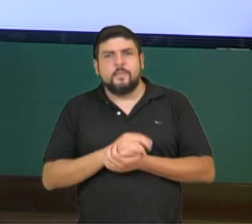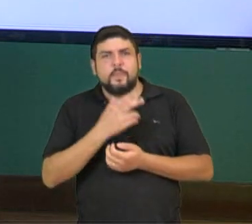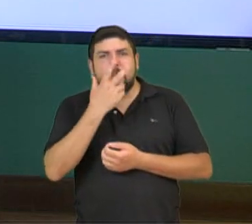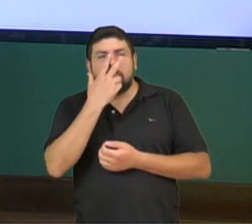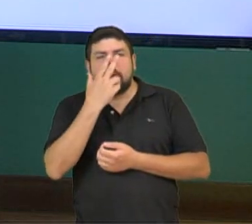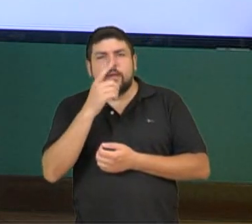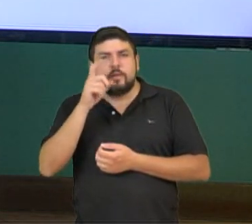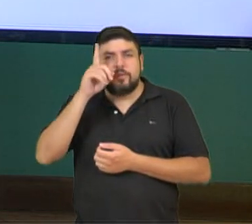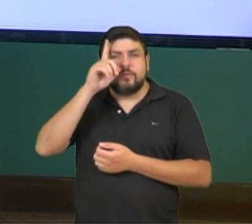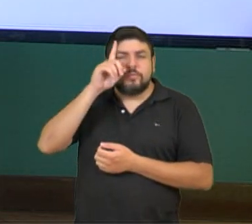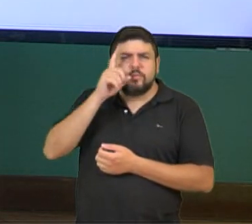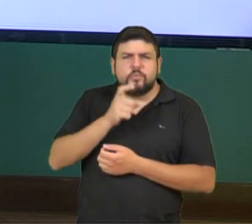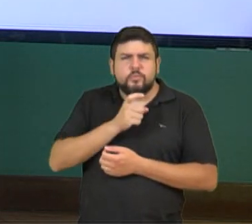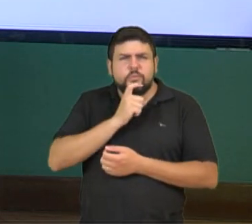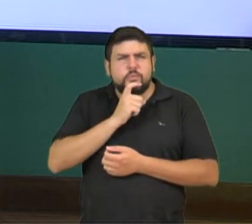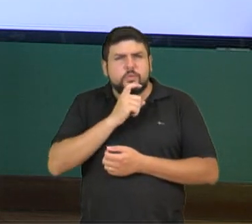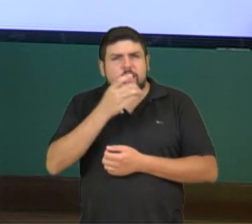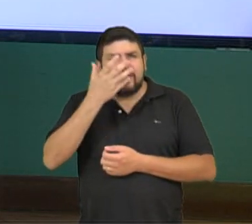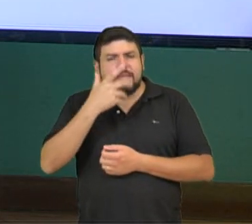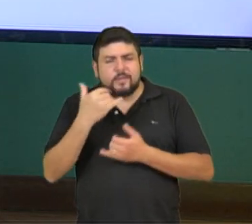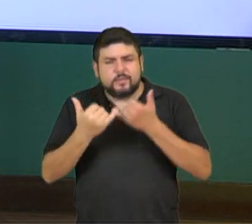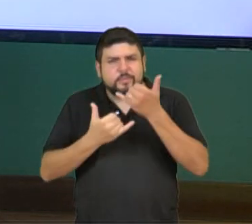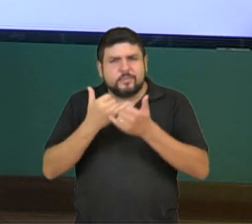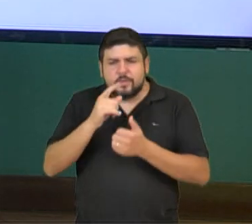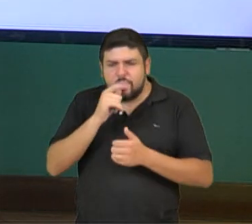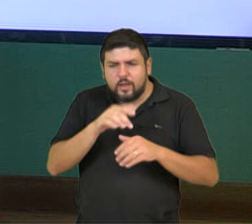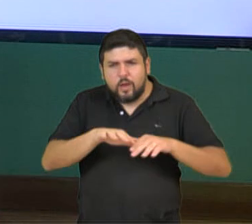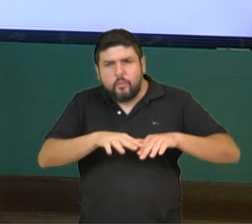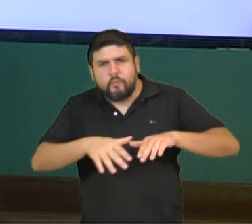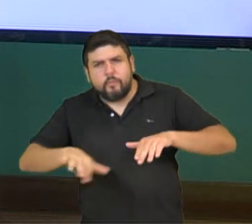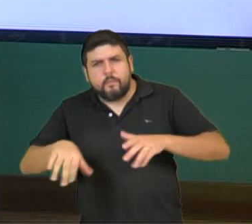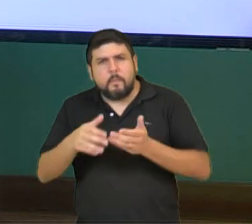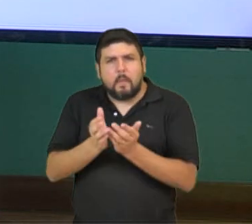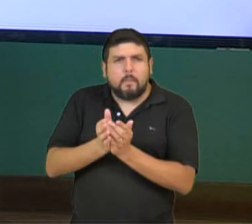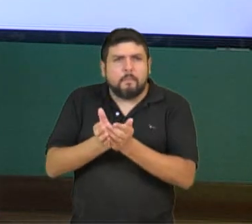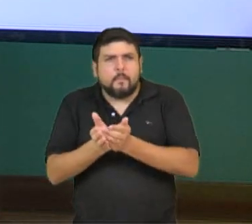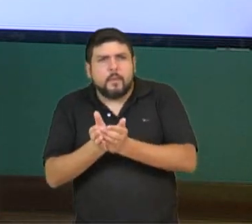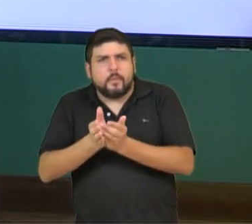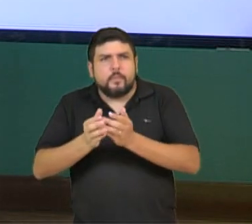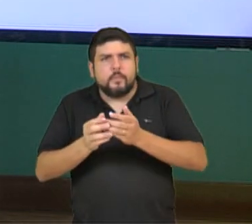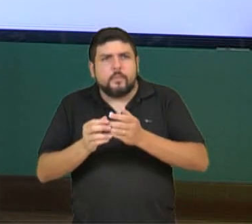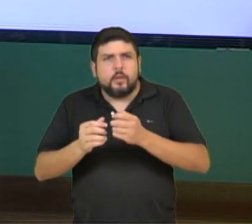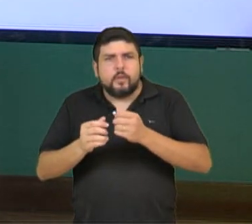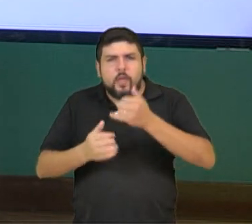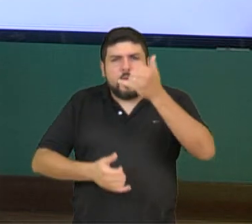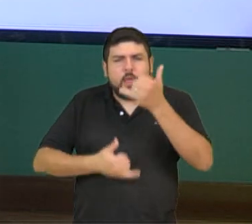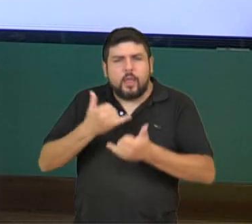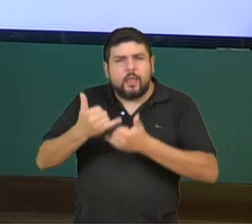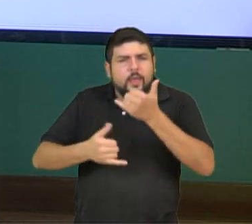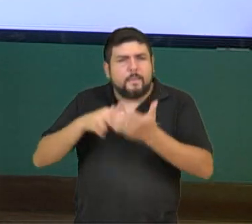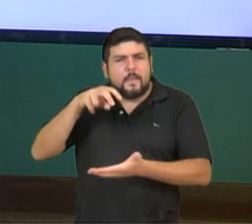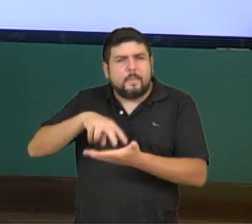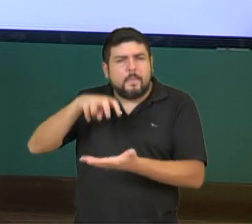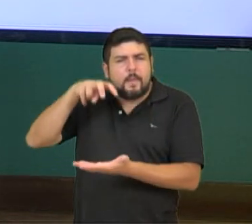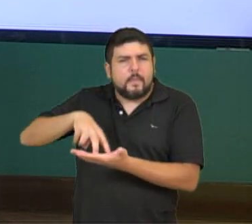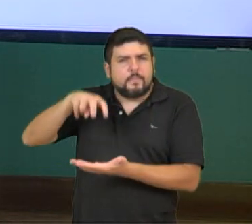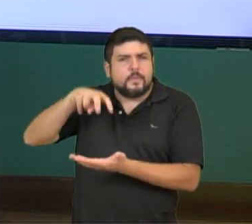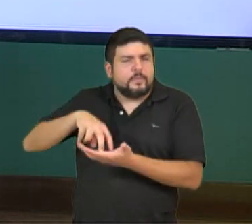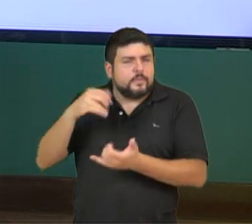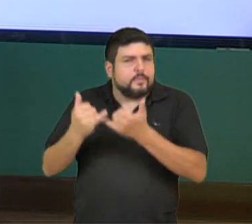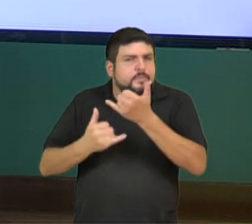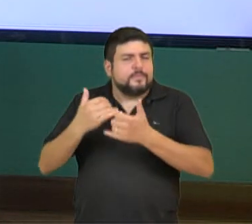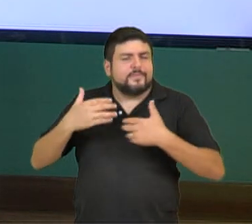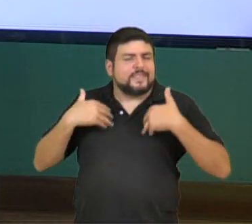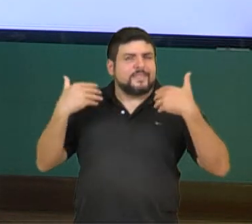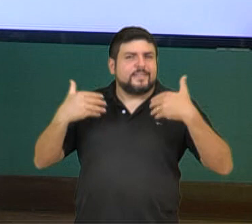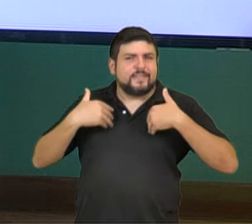dia de frio e essas crianças ali brincando na água, nessa água aí no meio da rua, mas brincavam, estavam se divertindo ali.